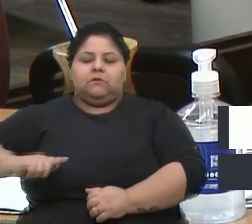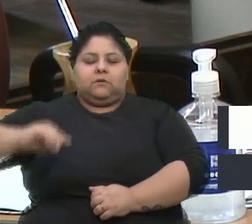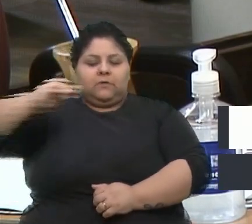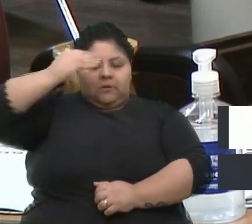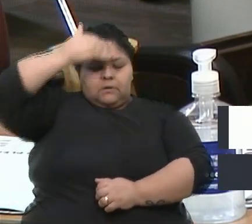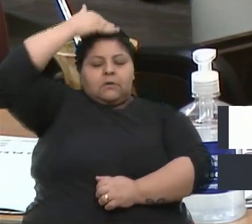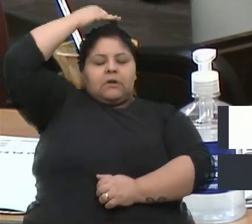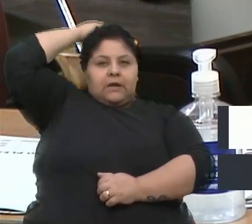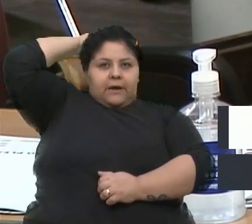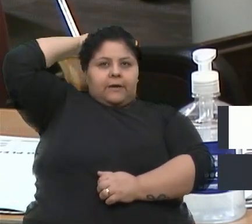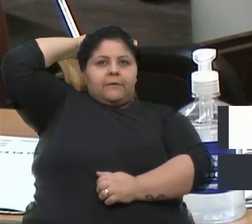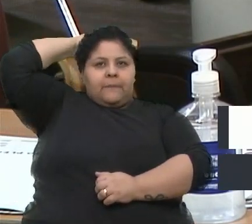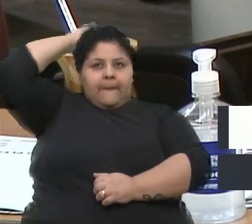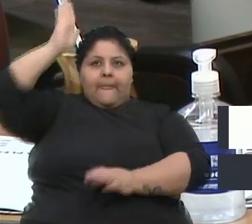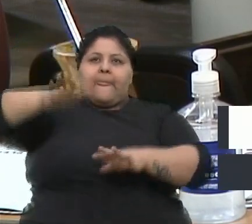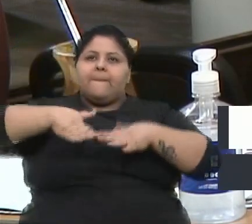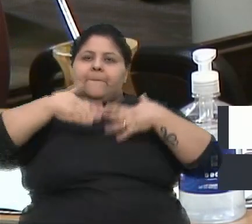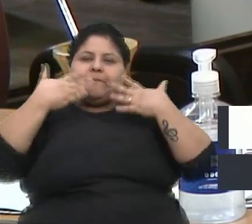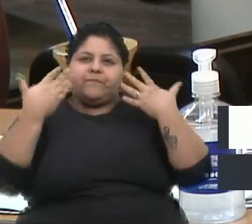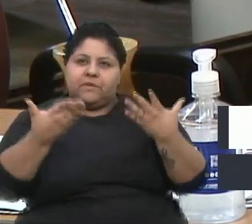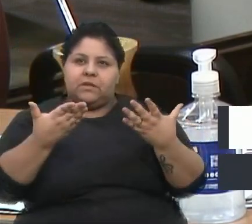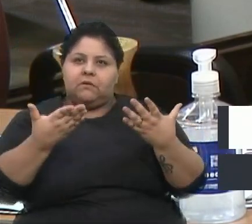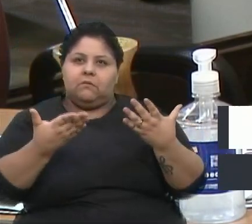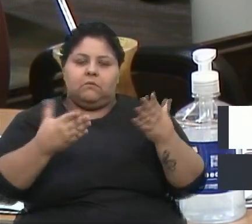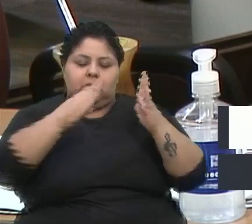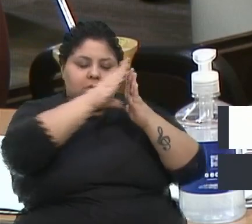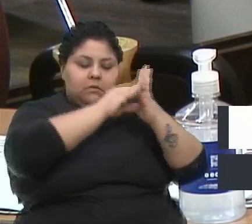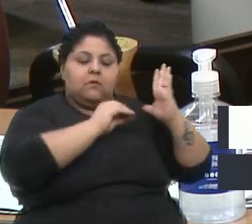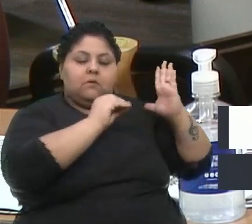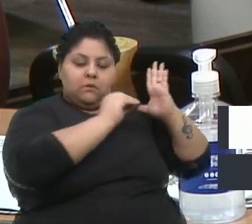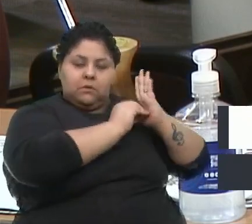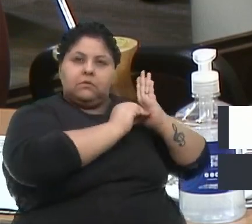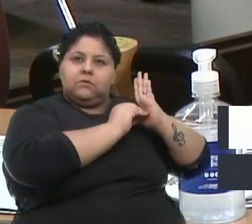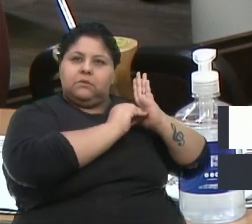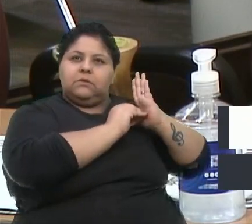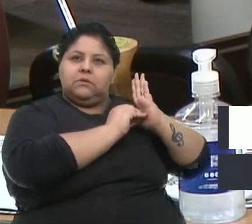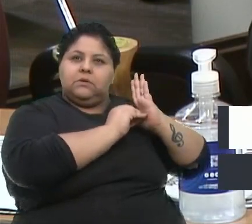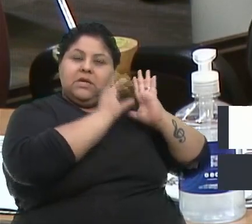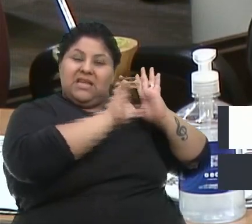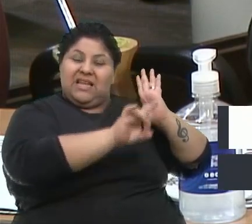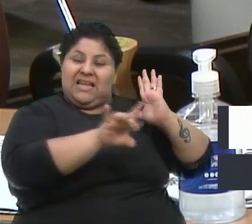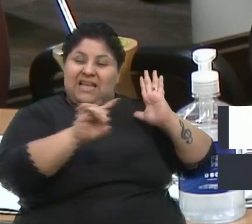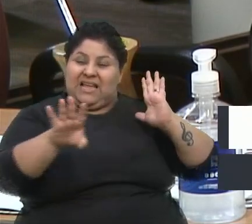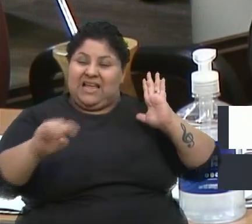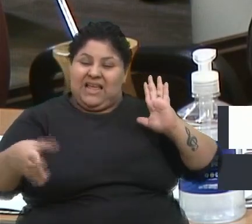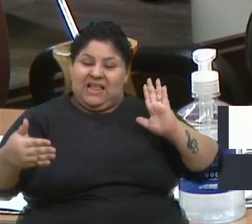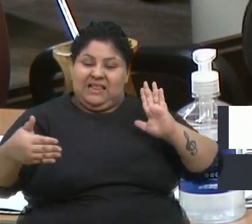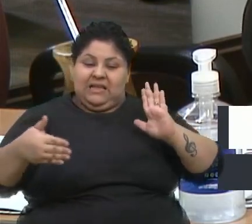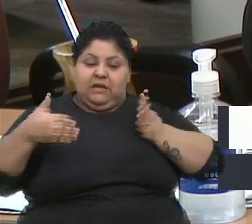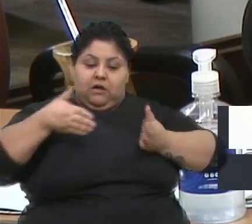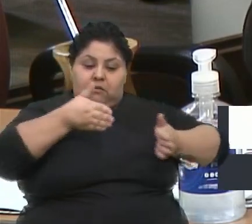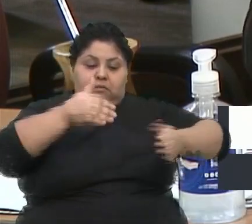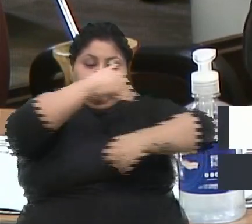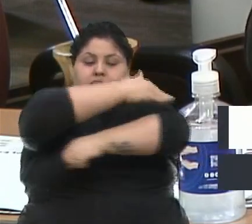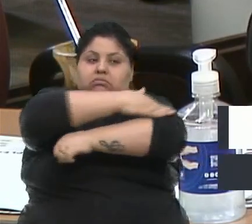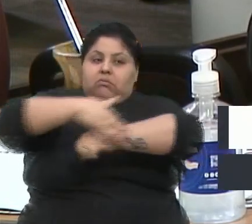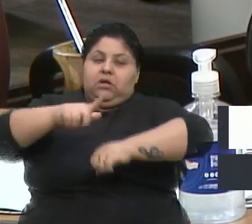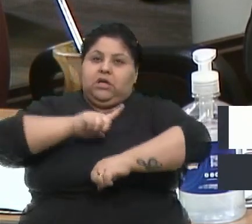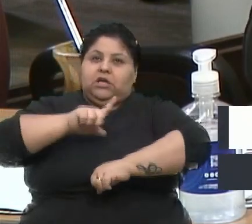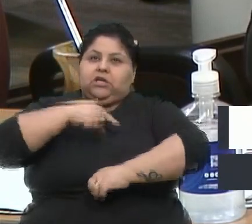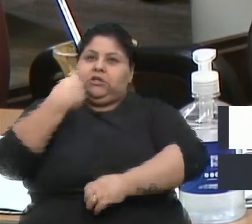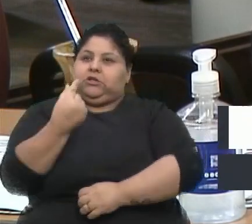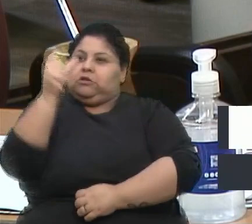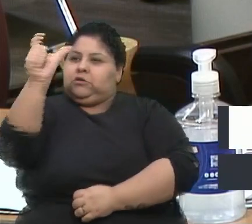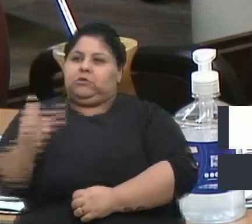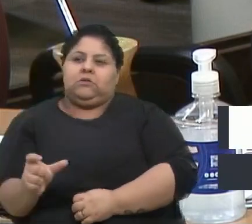como subprefeito não é um modelo, mas não era representante. Cada estrada, vereador Felipe, eu tinha uma pessoa que